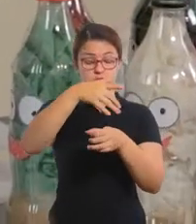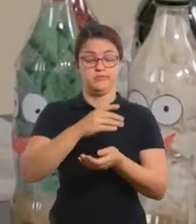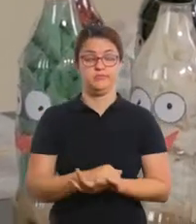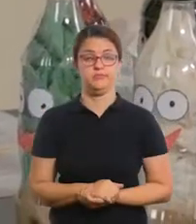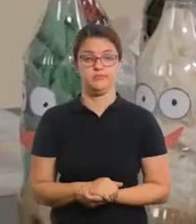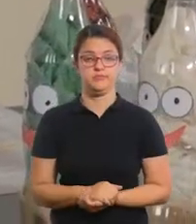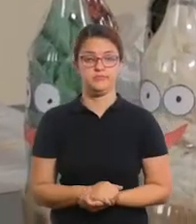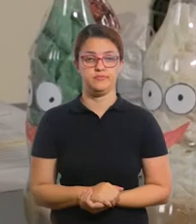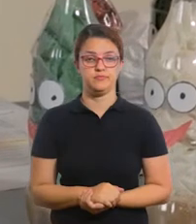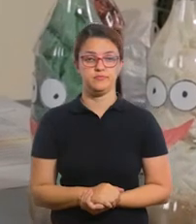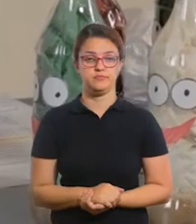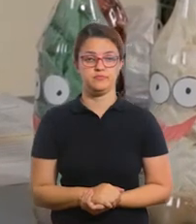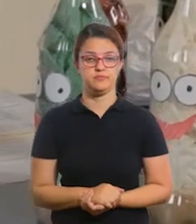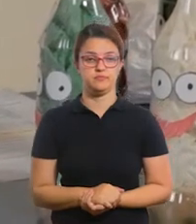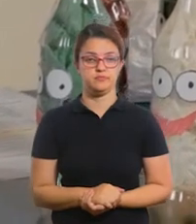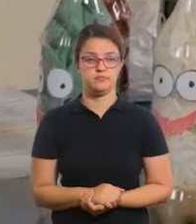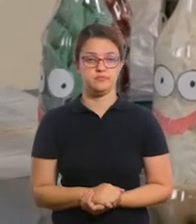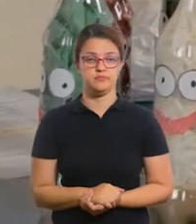ó.